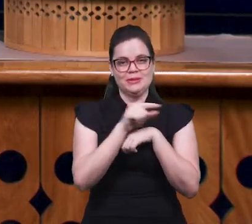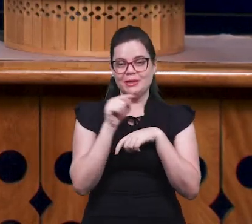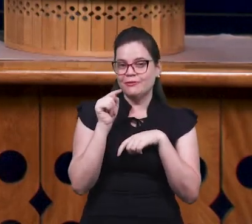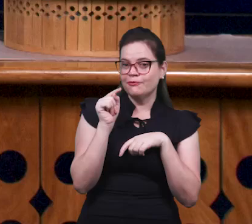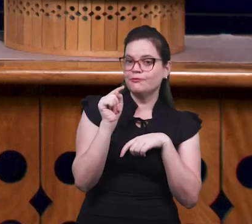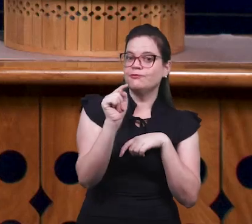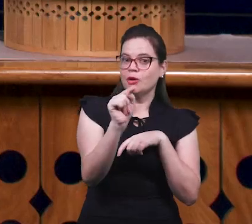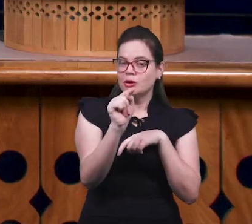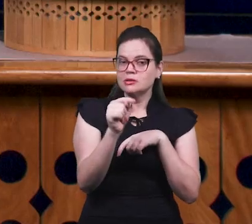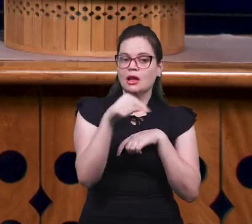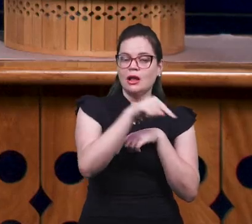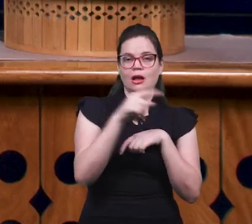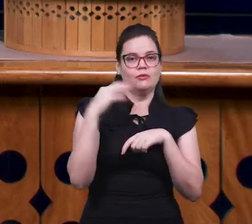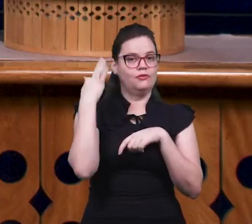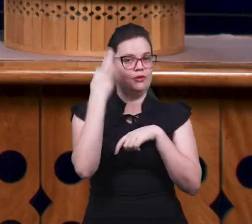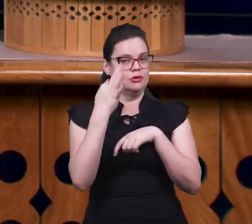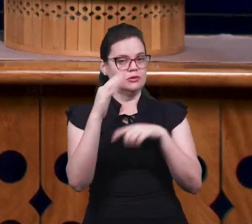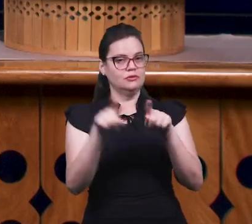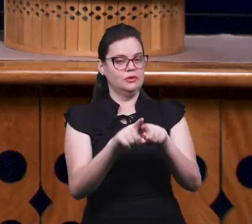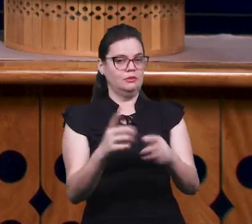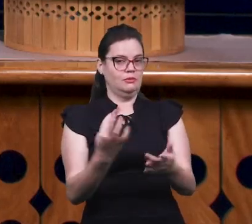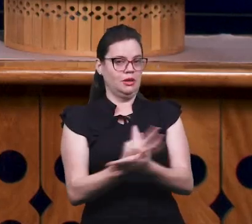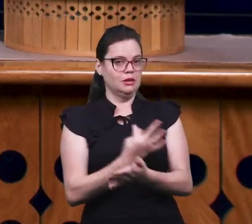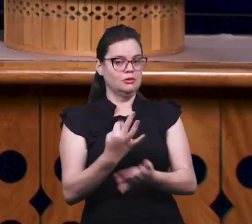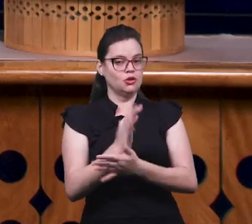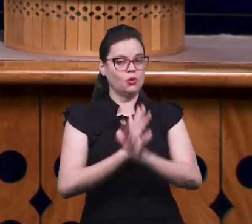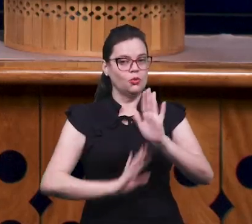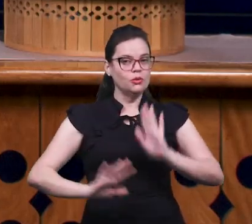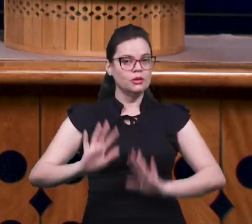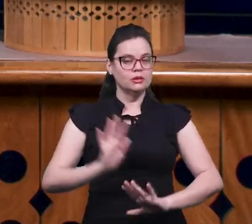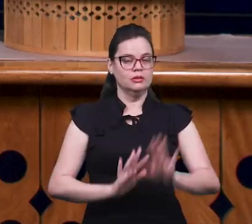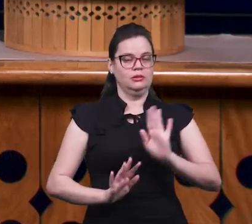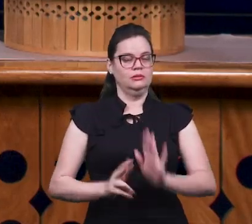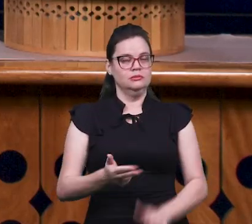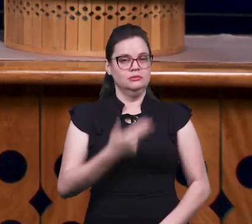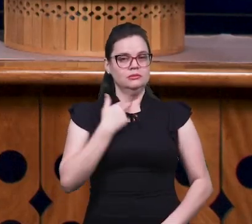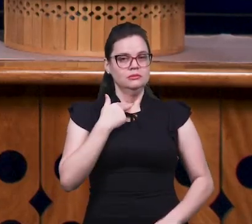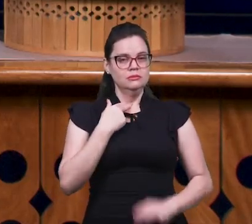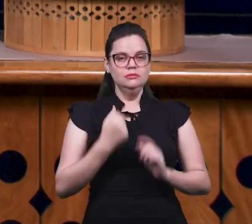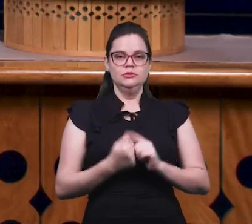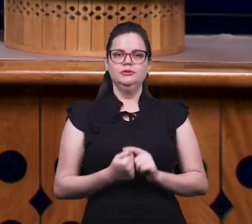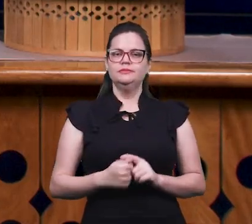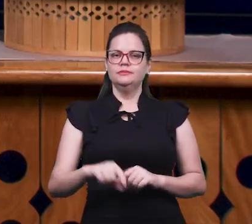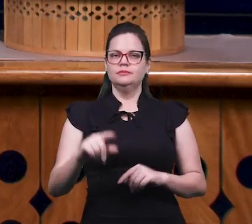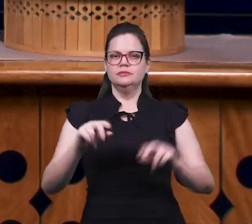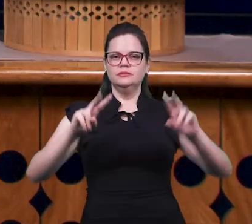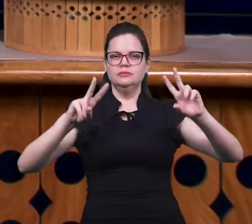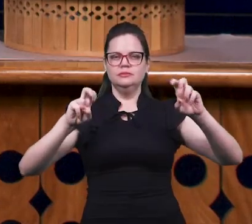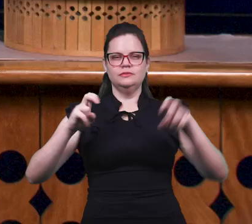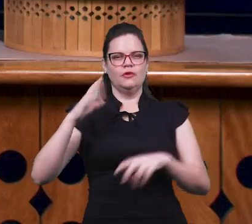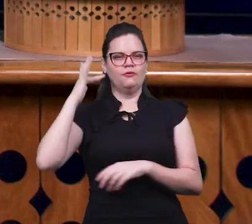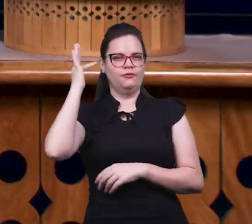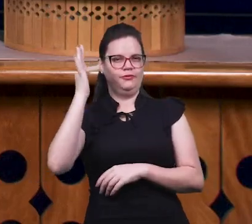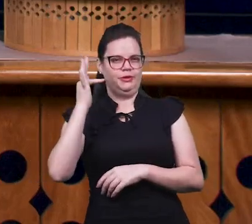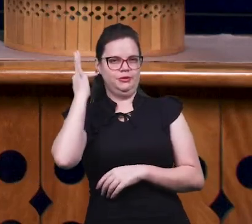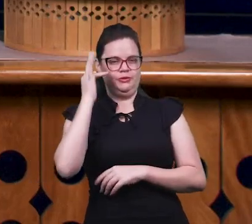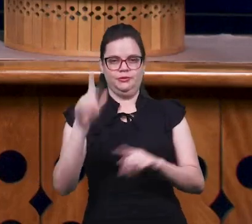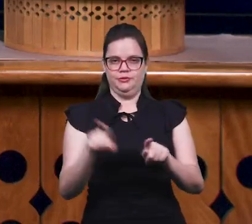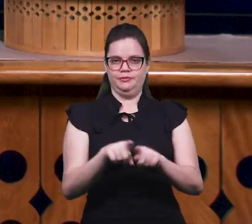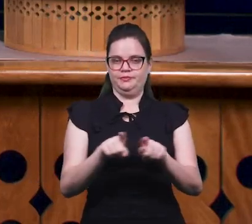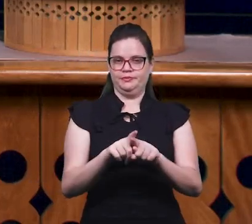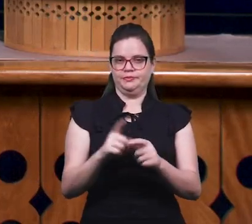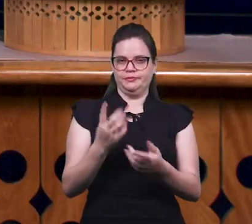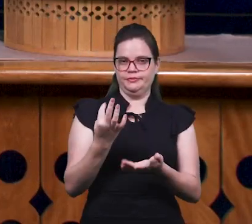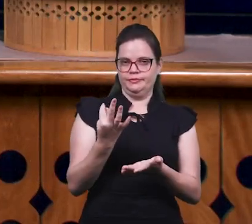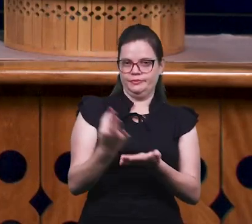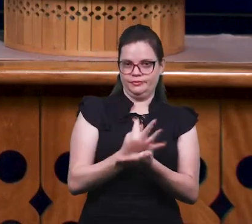e teologia, muitos têm uma certa resistência, mas acaba sendo de alguma forma, como o pastor Gideoti sempre